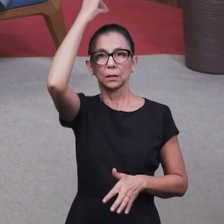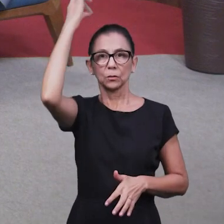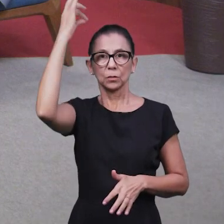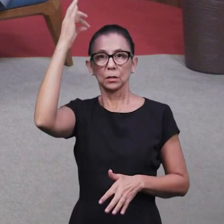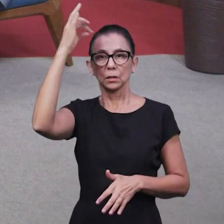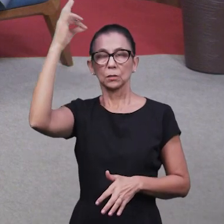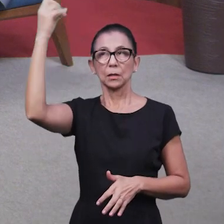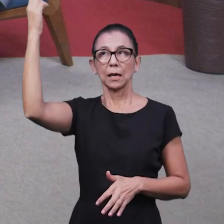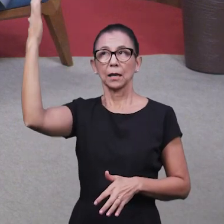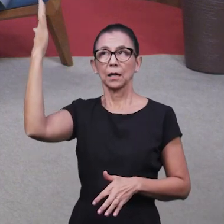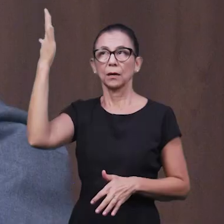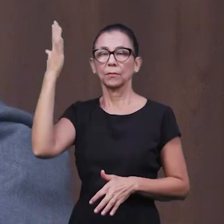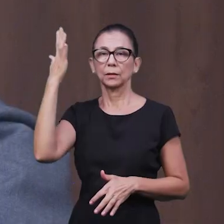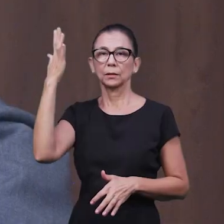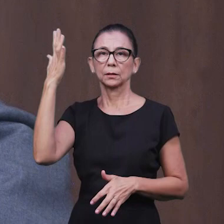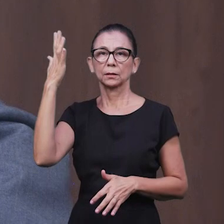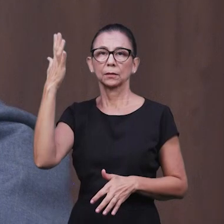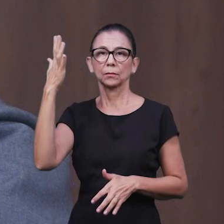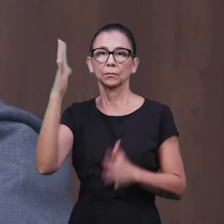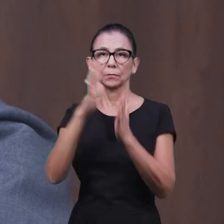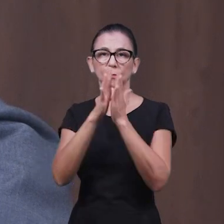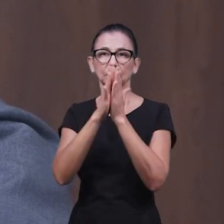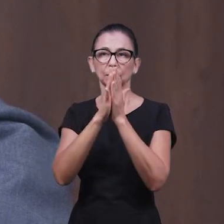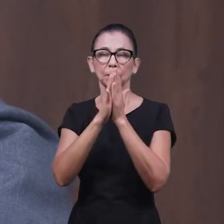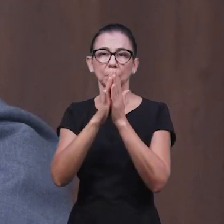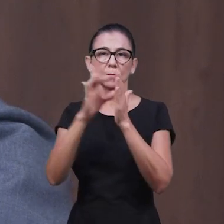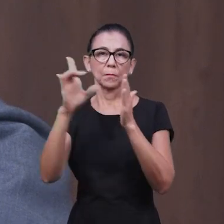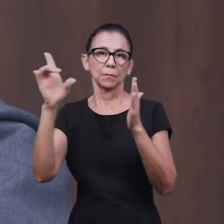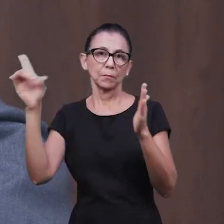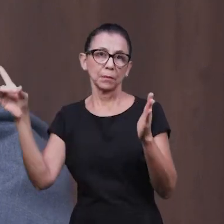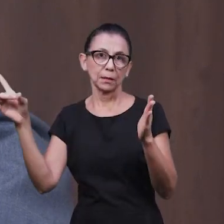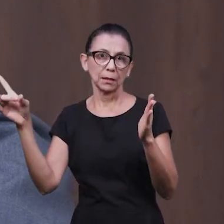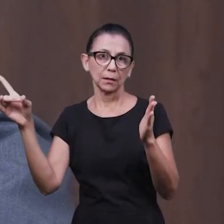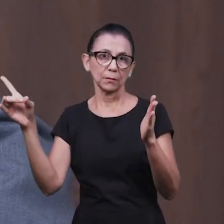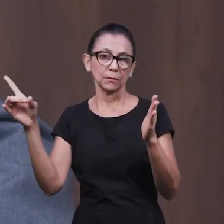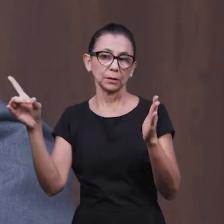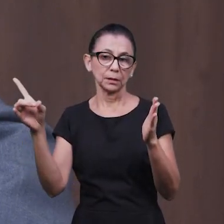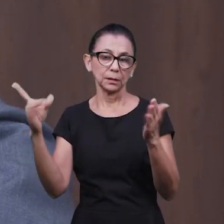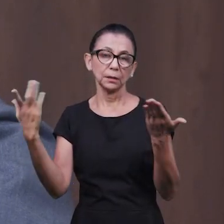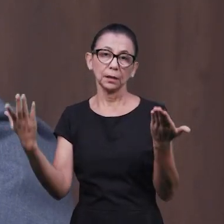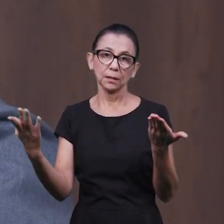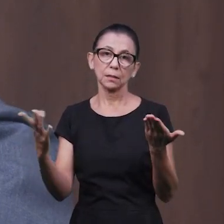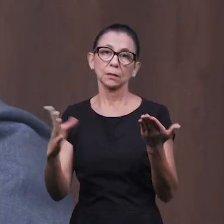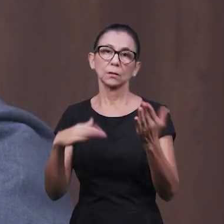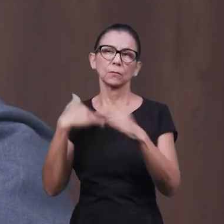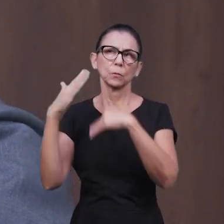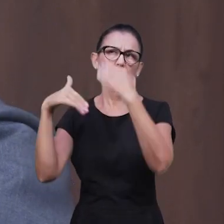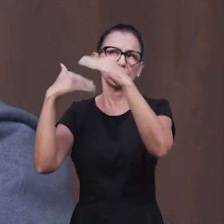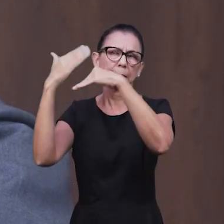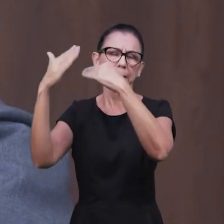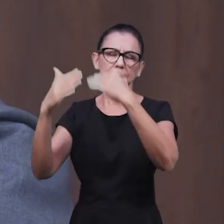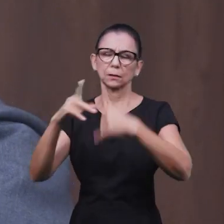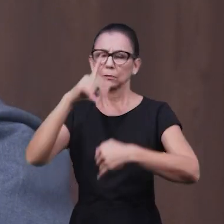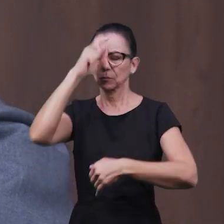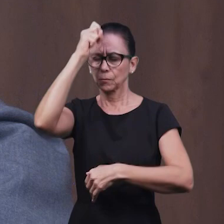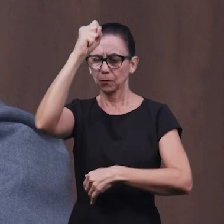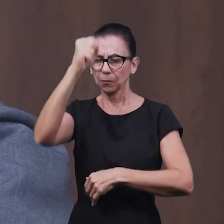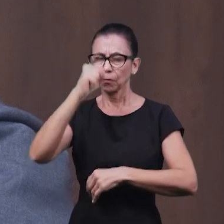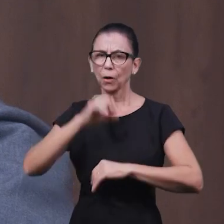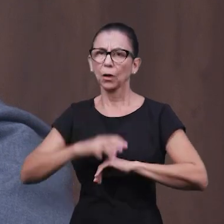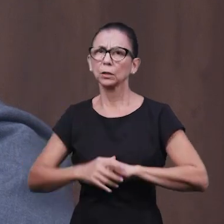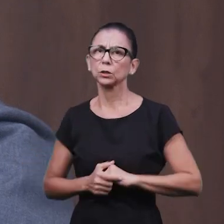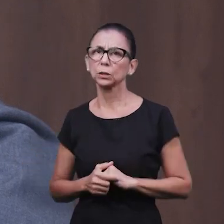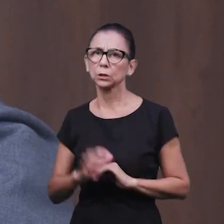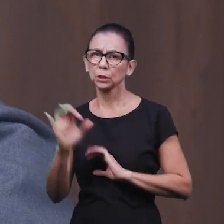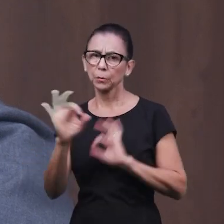além da letra, a palavra revelada pelo Espírito Santo. E é isso que nos fortalece de tal maneira a nós estarmos devidamente defesos